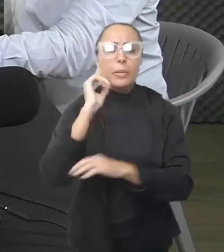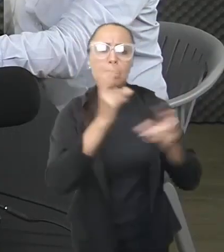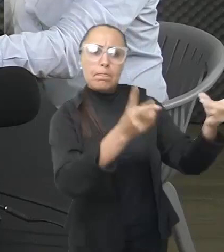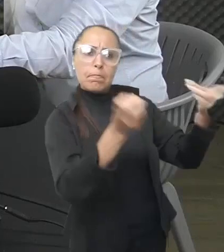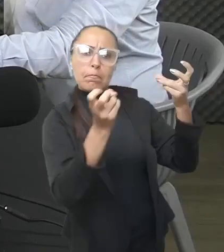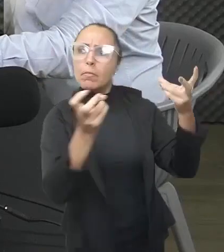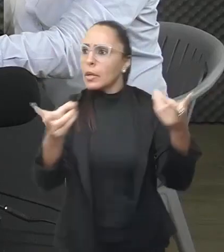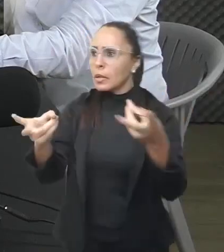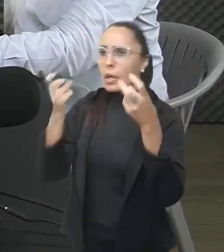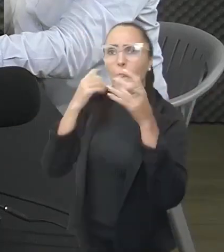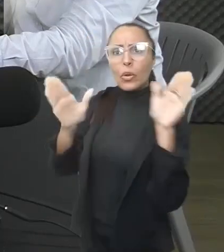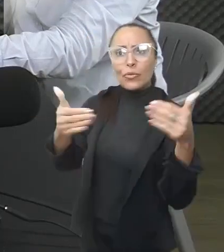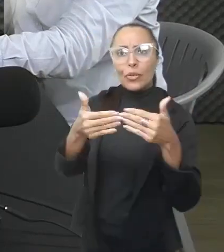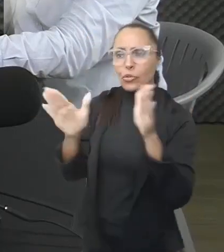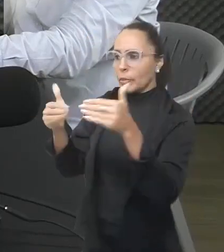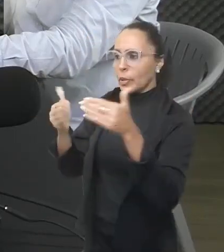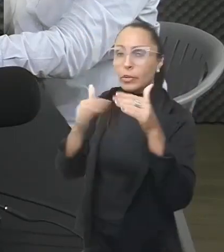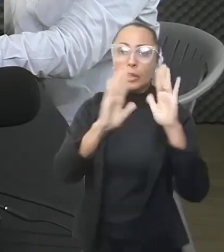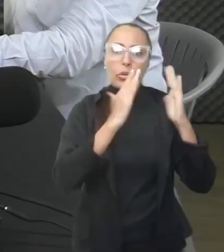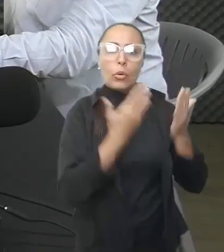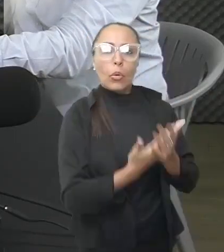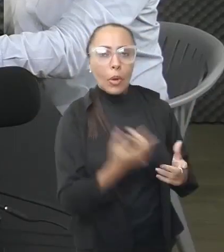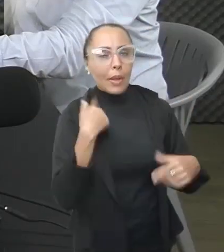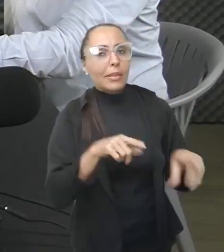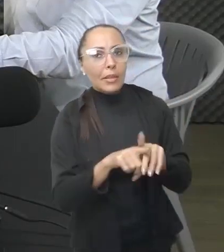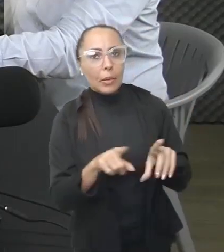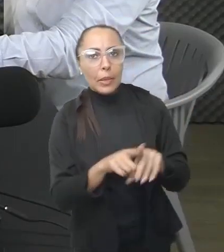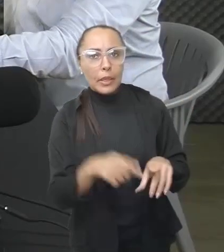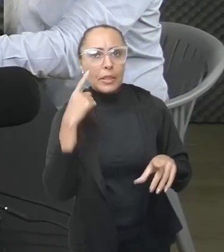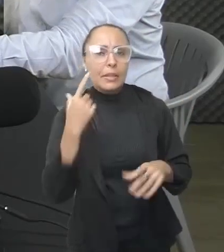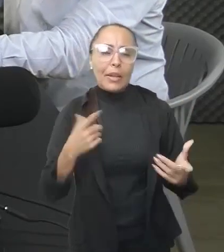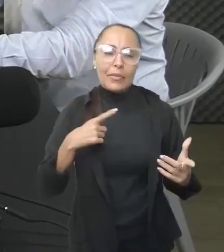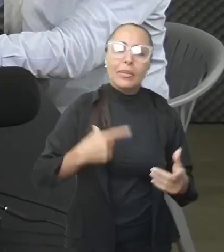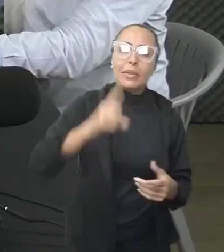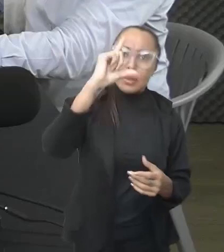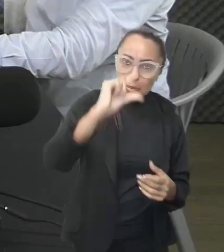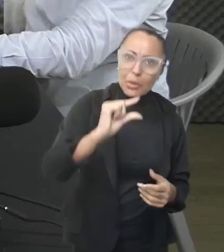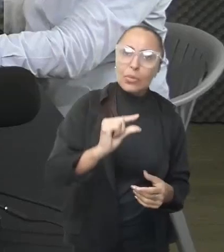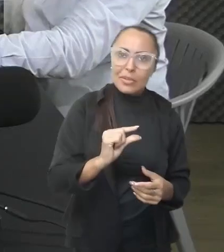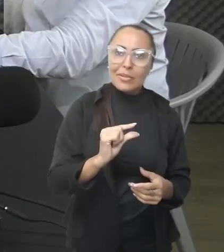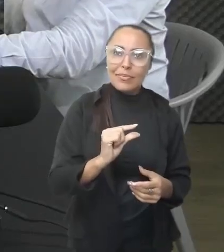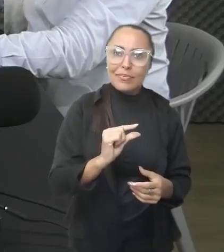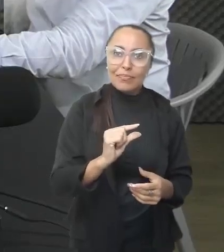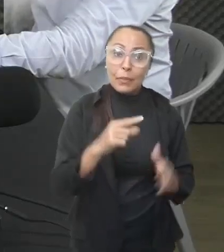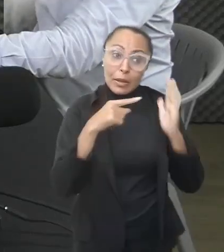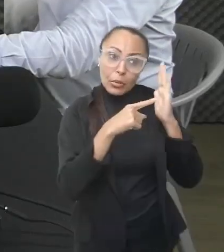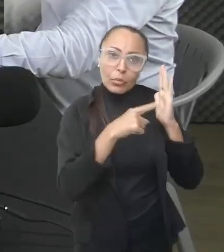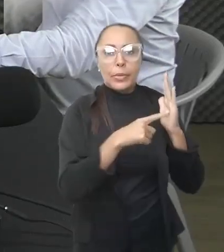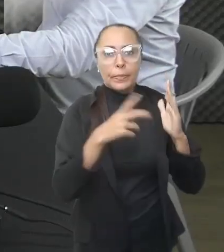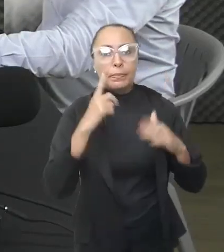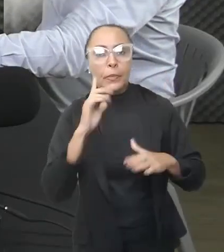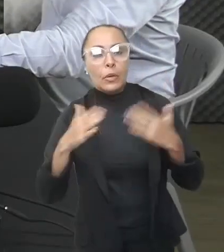que o fechamento das escolas também repercutiu com a diminuição das denúncias. Ou seja,